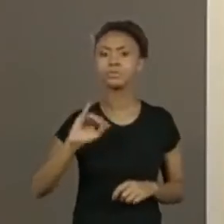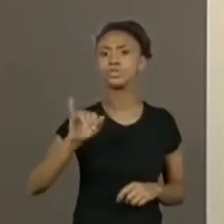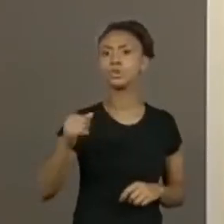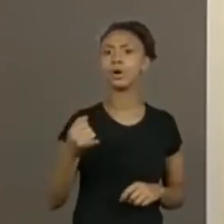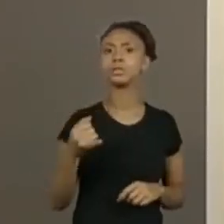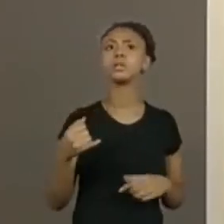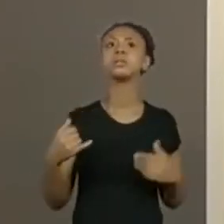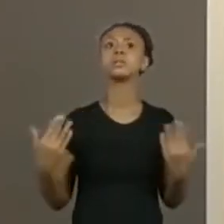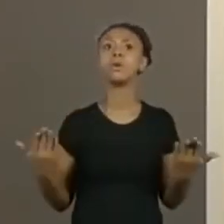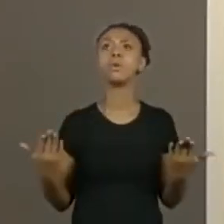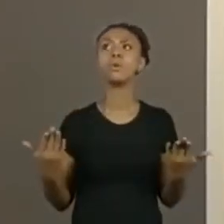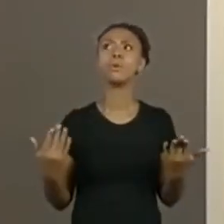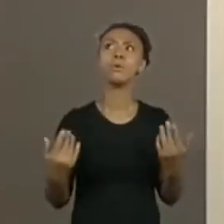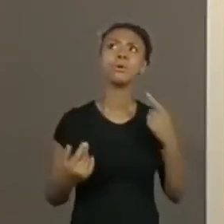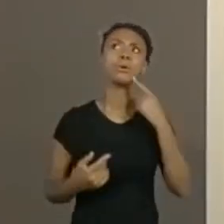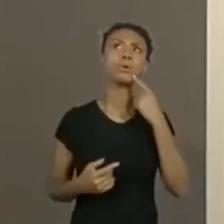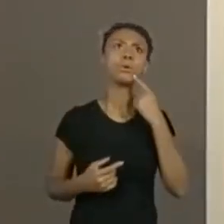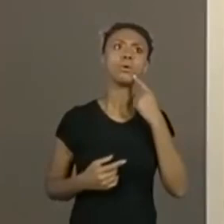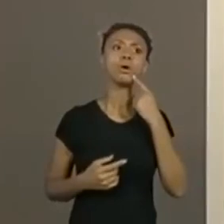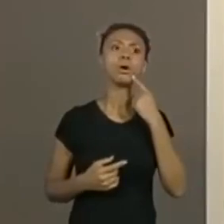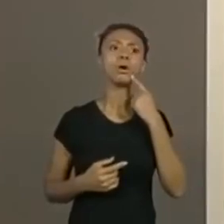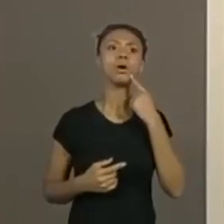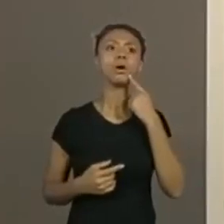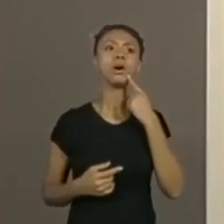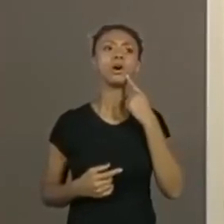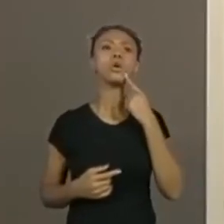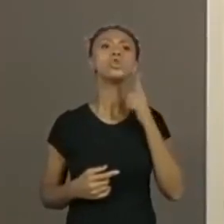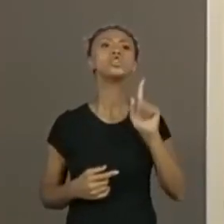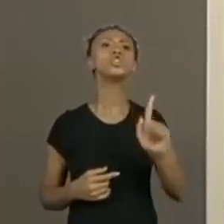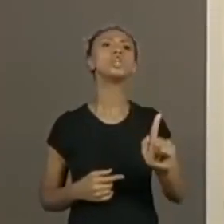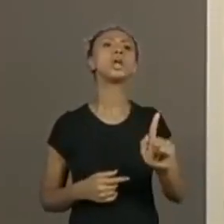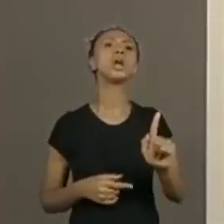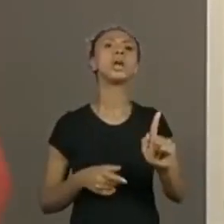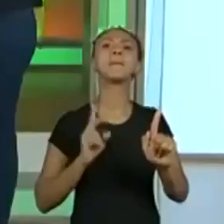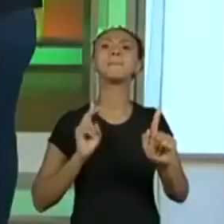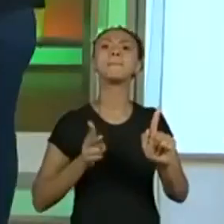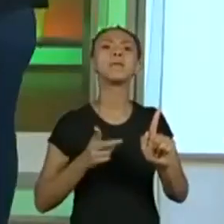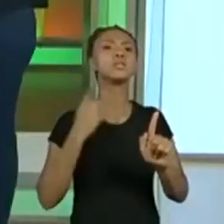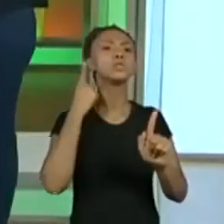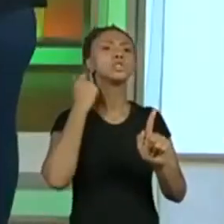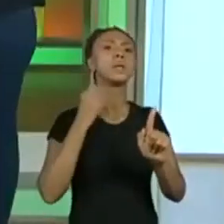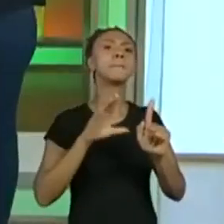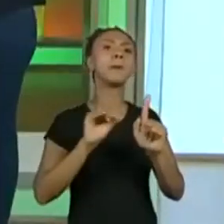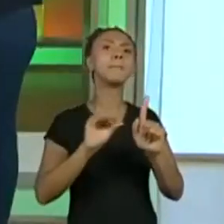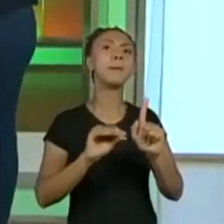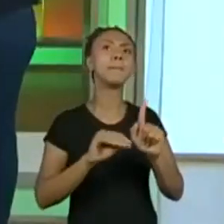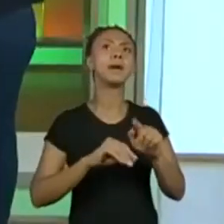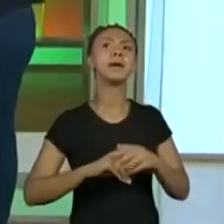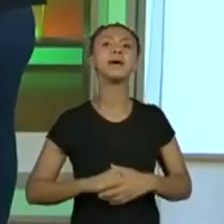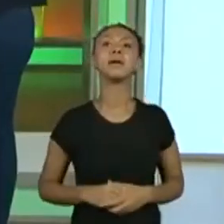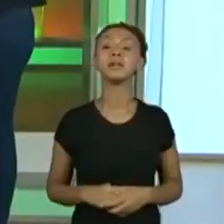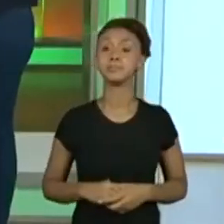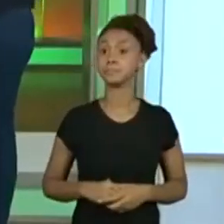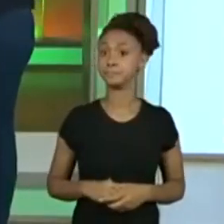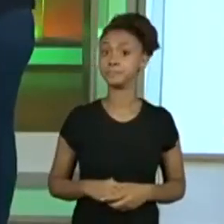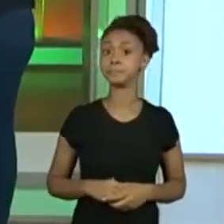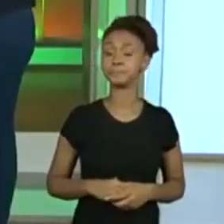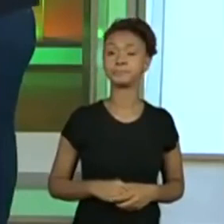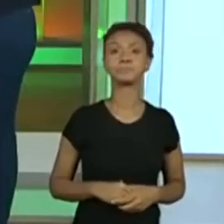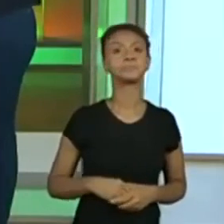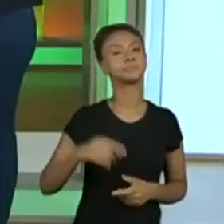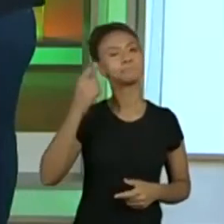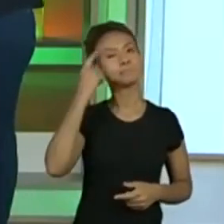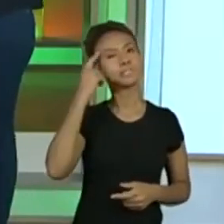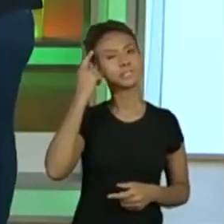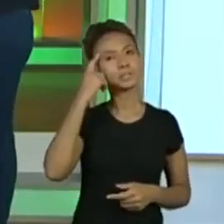então, a partir dessa informação para o som do G nas palavras? Som do G agora, som do G, professora Vivi? Então, vamos pensar